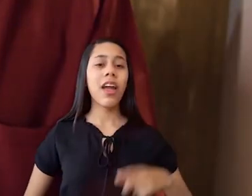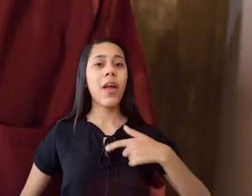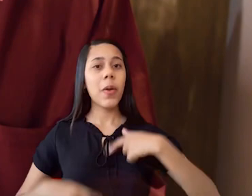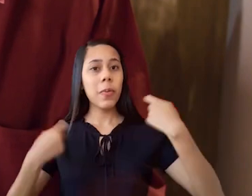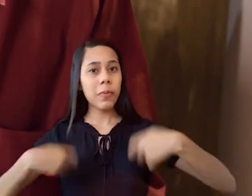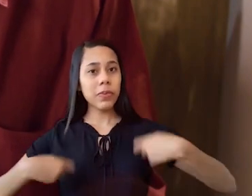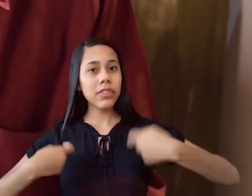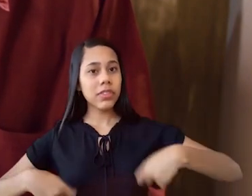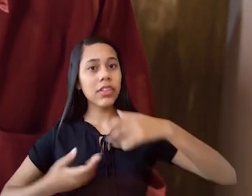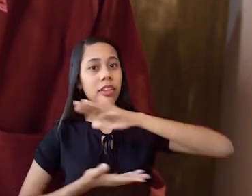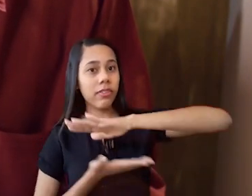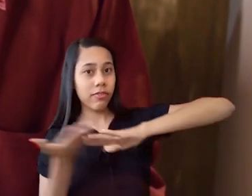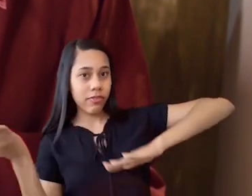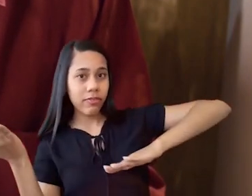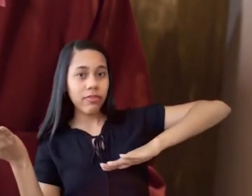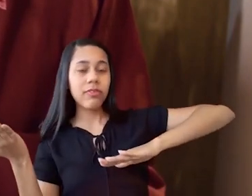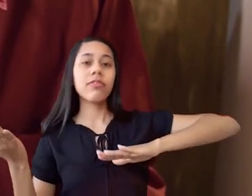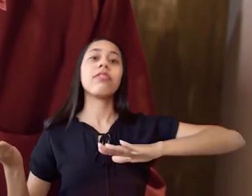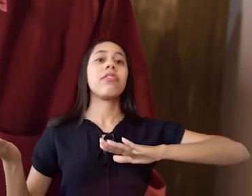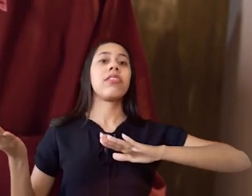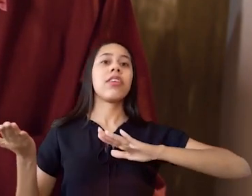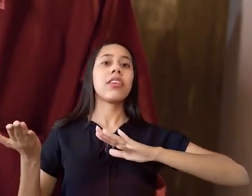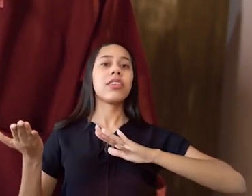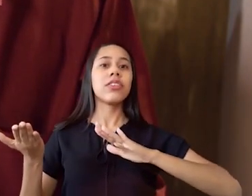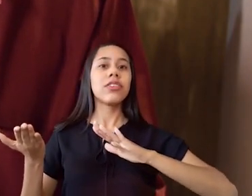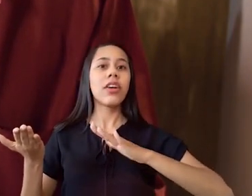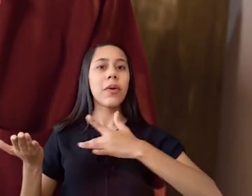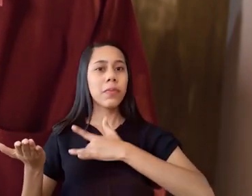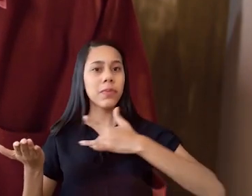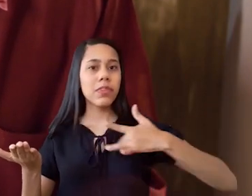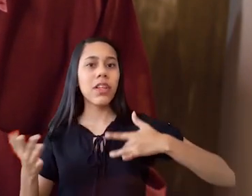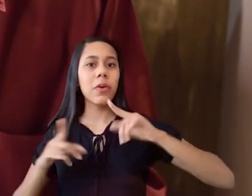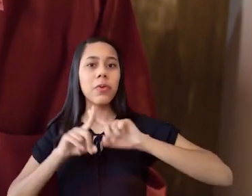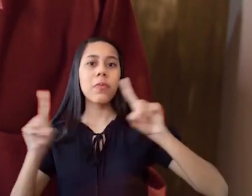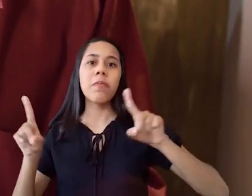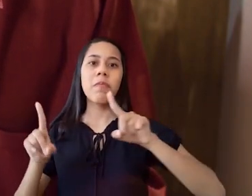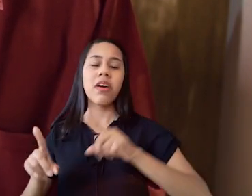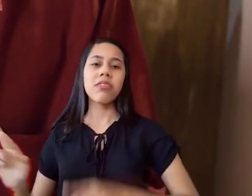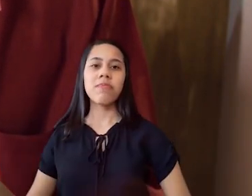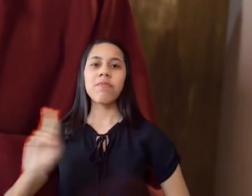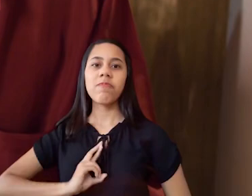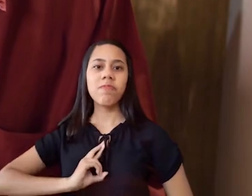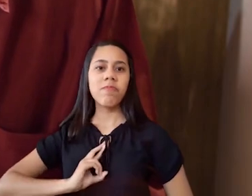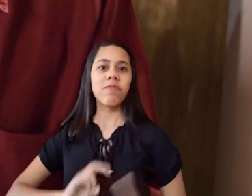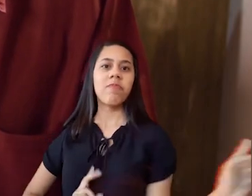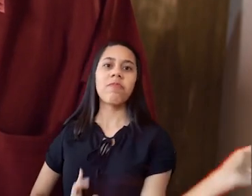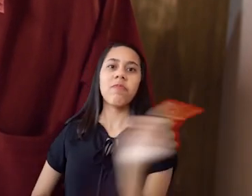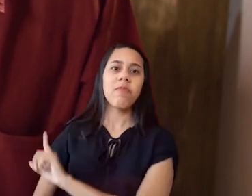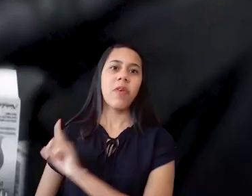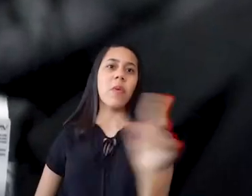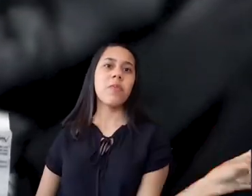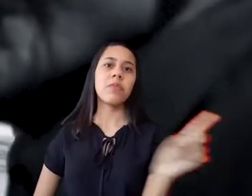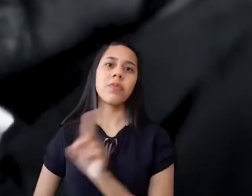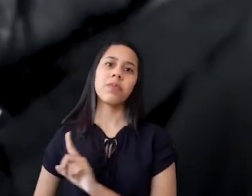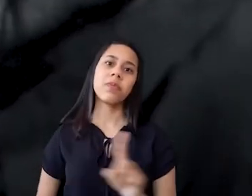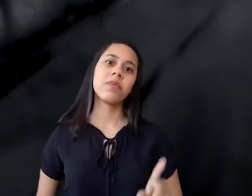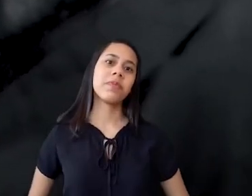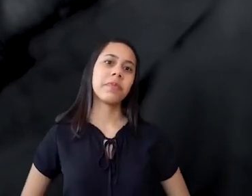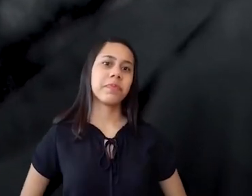Por a saúde, eu fui daqui de Massapê, por a saúde de Massapê, mas não fui atendido. Deve foi ou não.